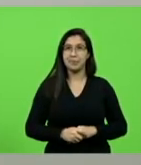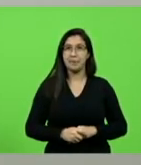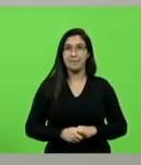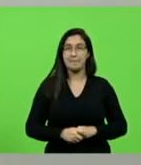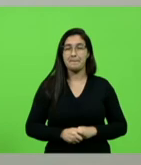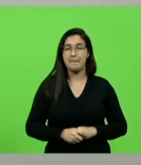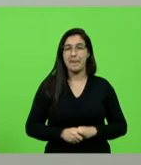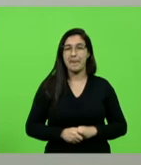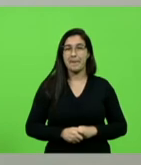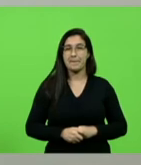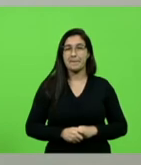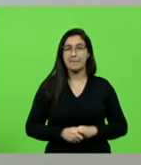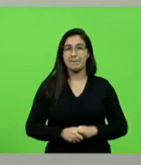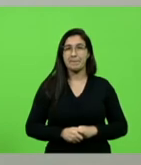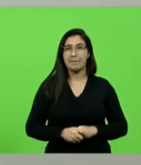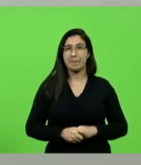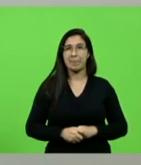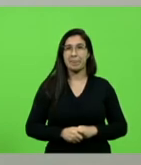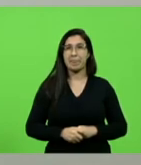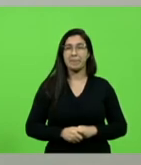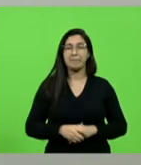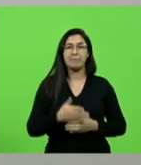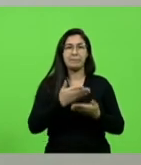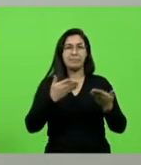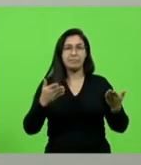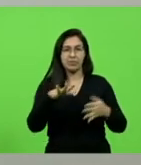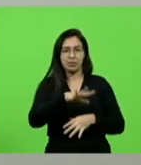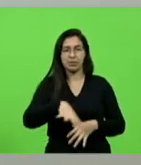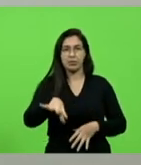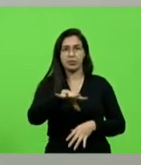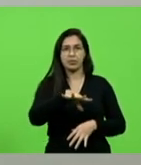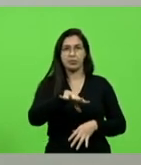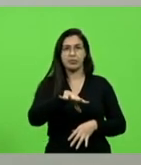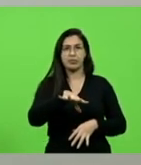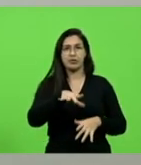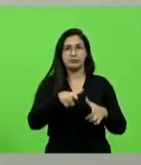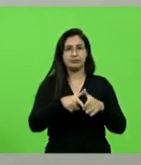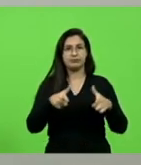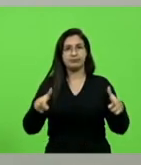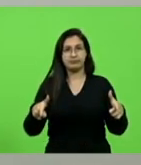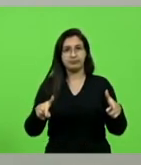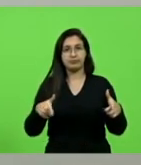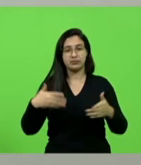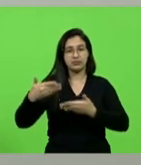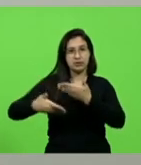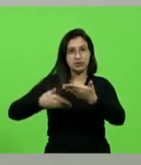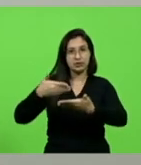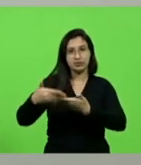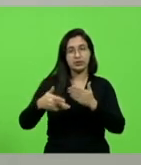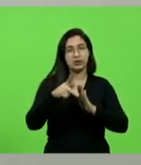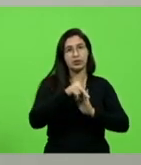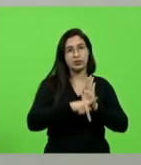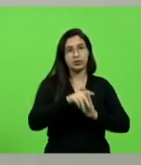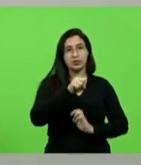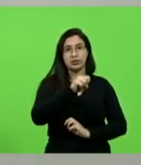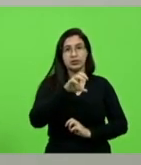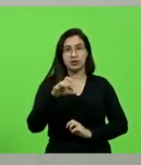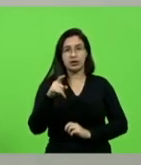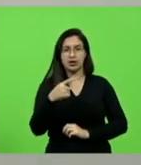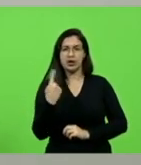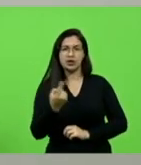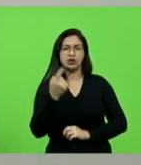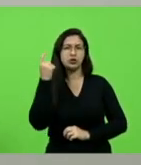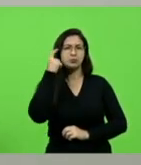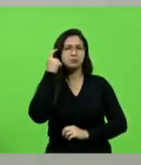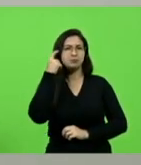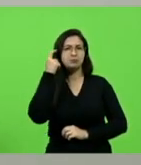Como reflexo das pretensões no âmbito nacional, tramita também o nosso projeto em Santa Catarina e que nos leva a pensar algumas questões.